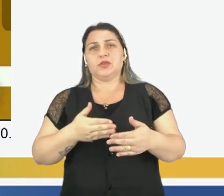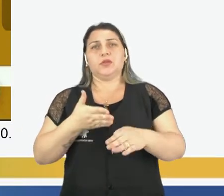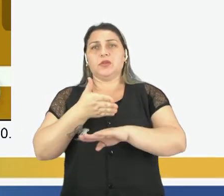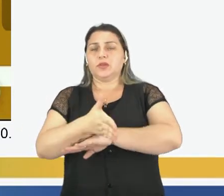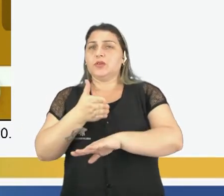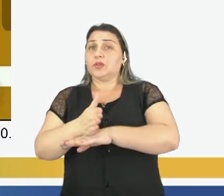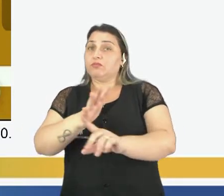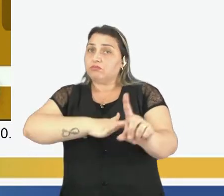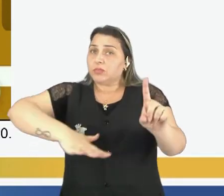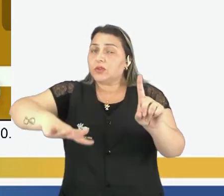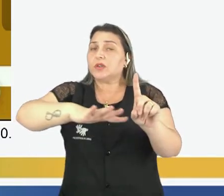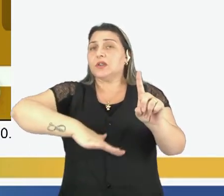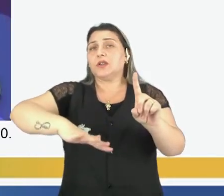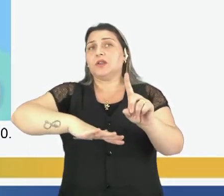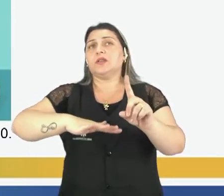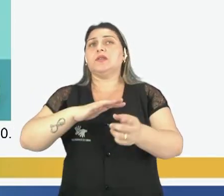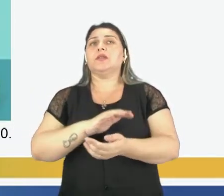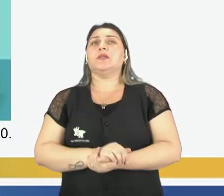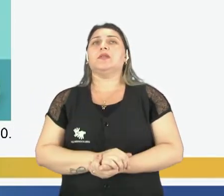no social.